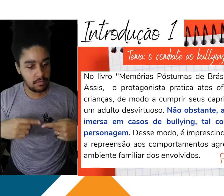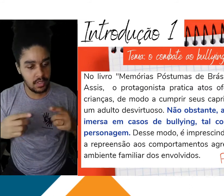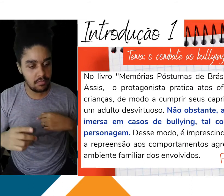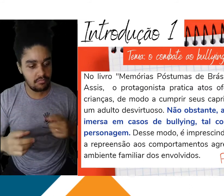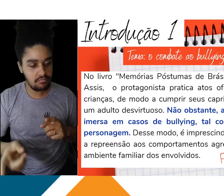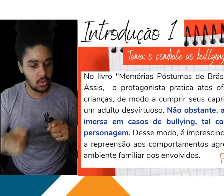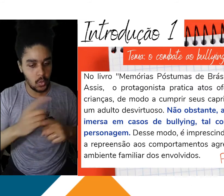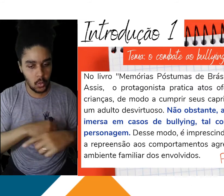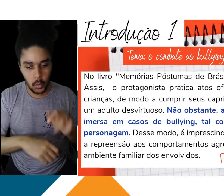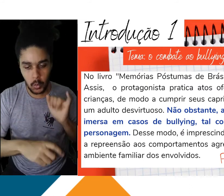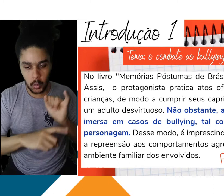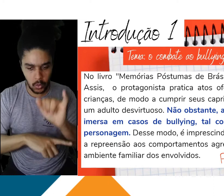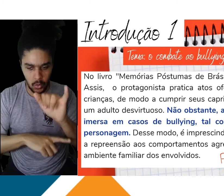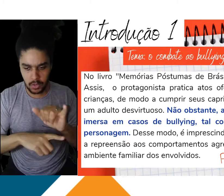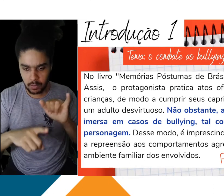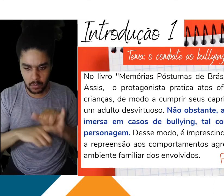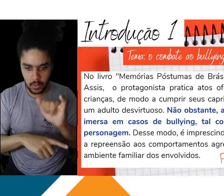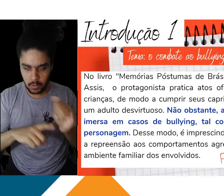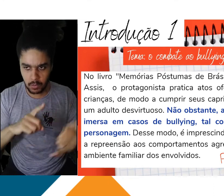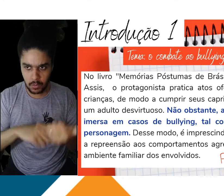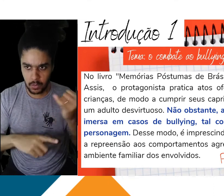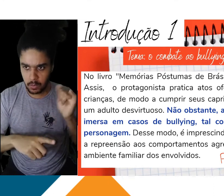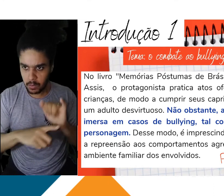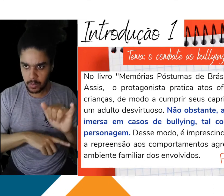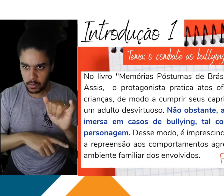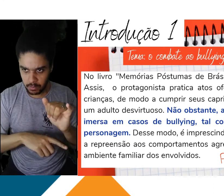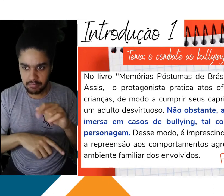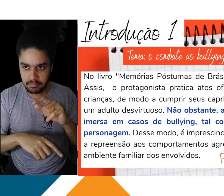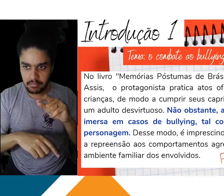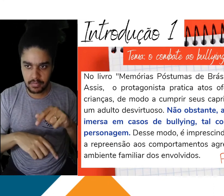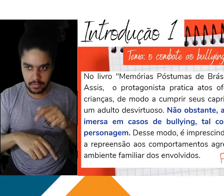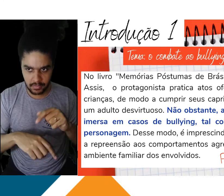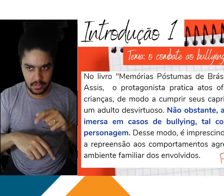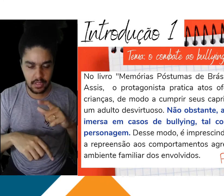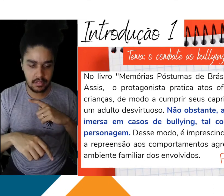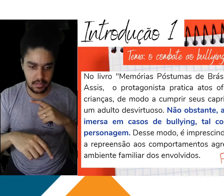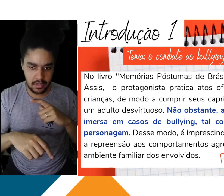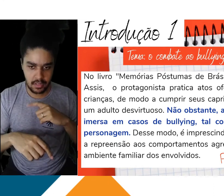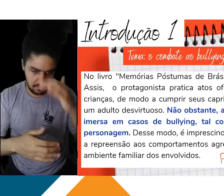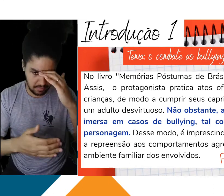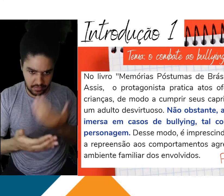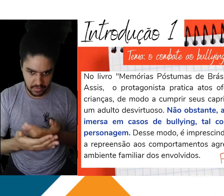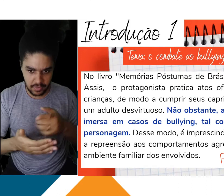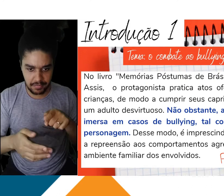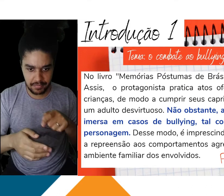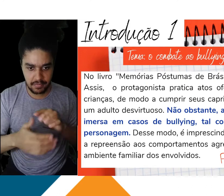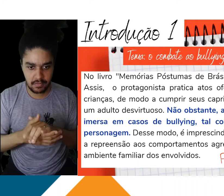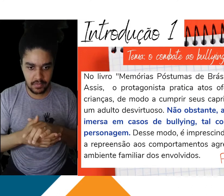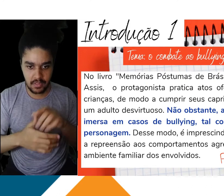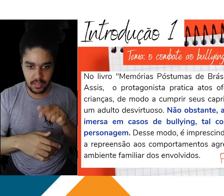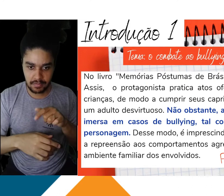vou debater esse combate ao bullying, que eu vou falar desse combate ao bullying, desse bullying em questão. E aí vem o nosso processo de